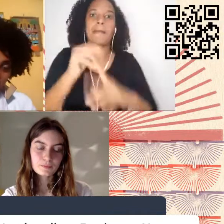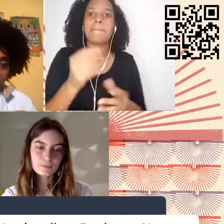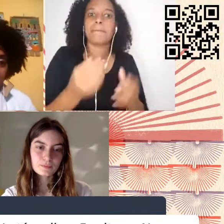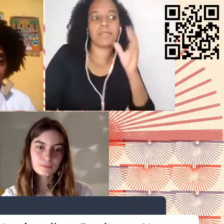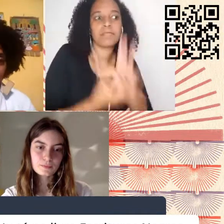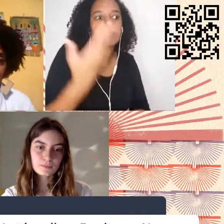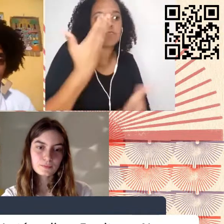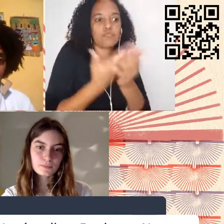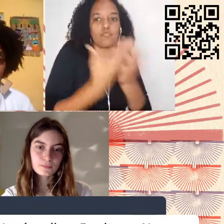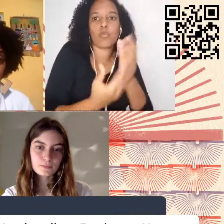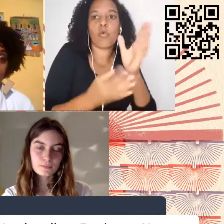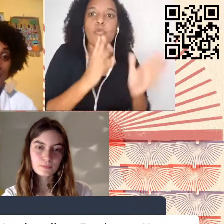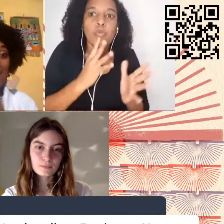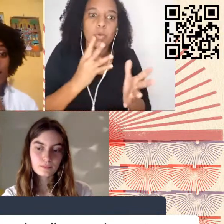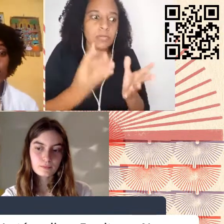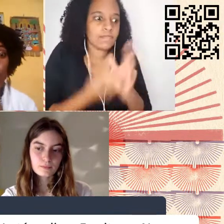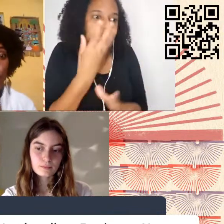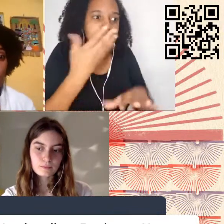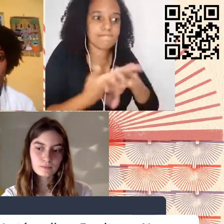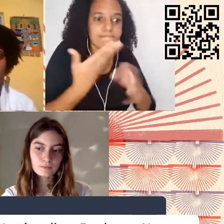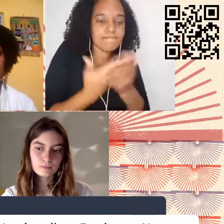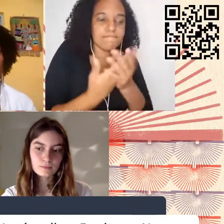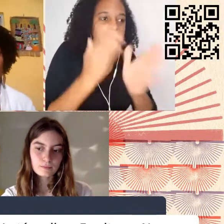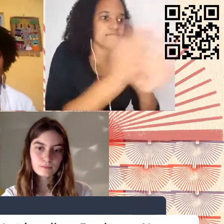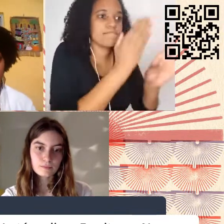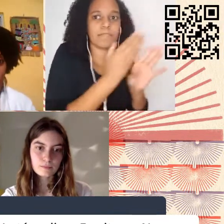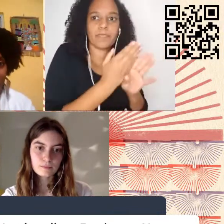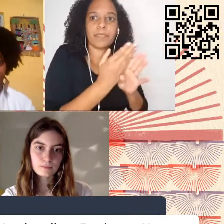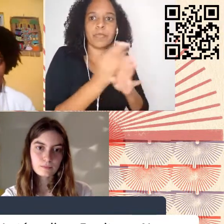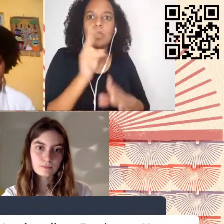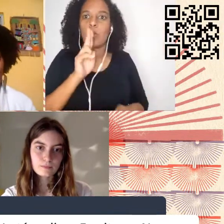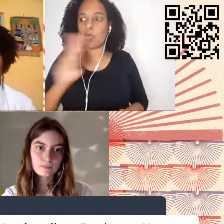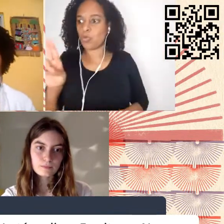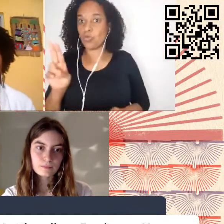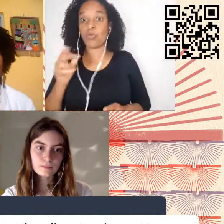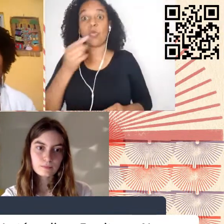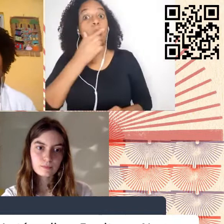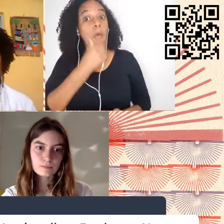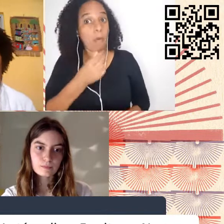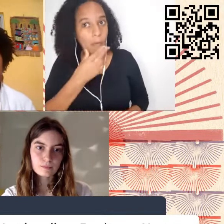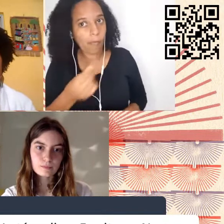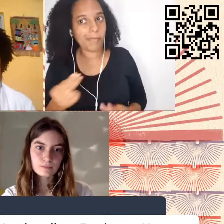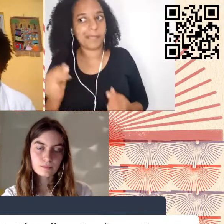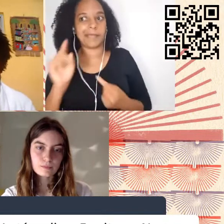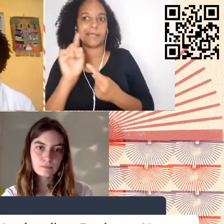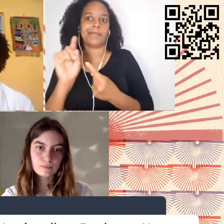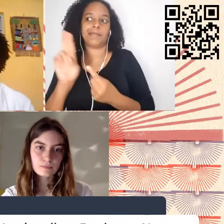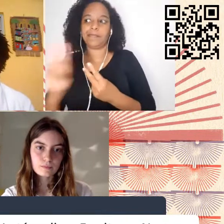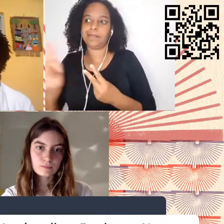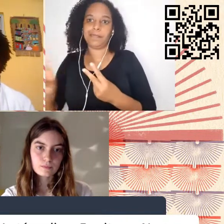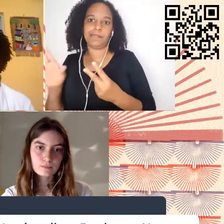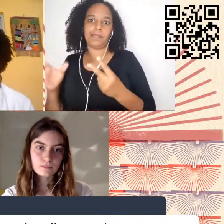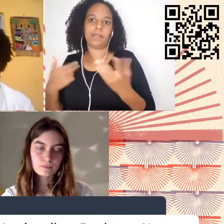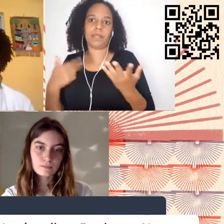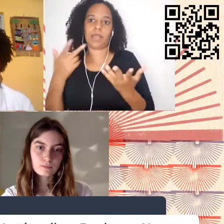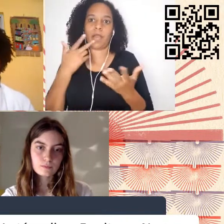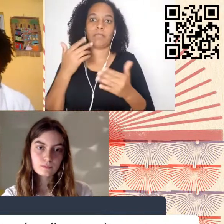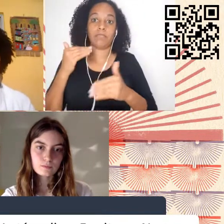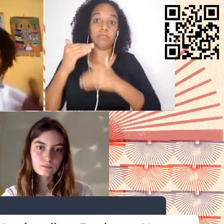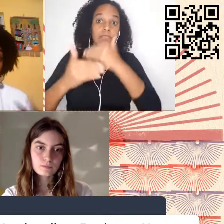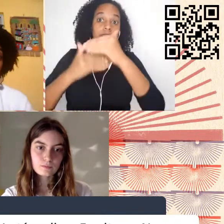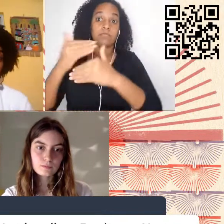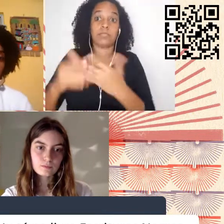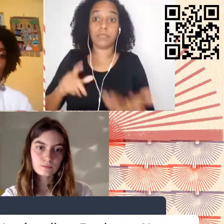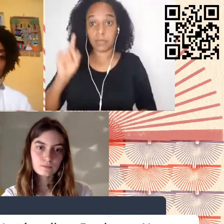conhecimento, em que esses nomes masculinos, muitas vezes de descendência